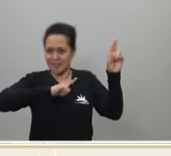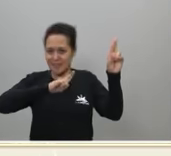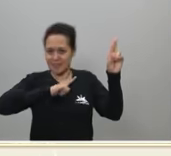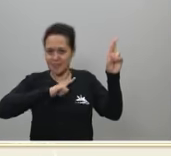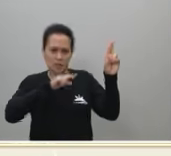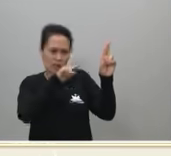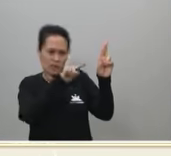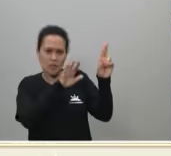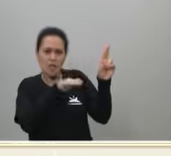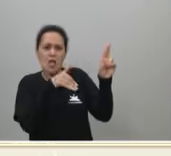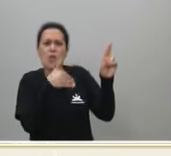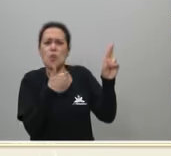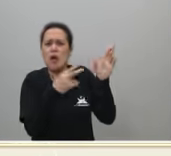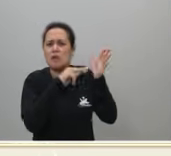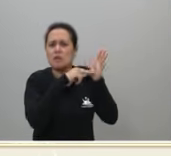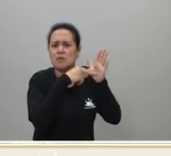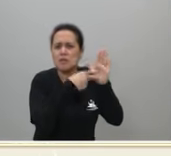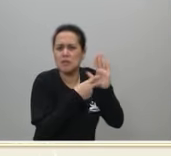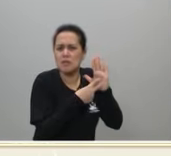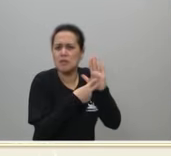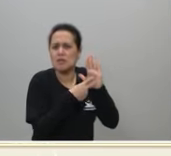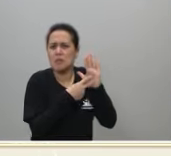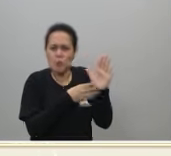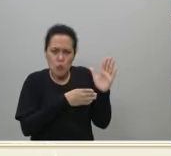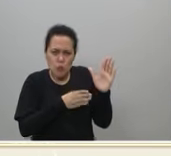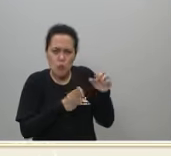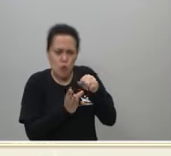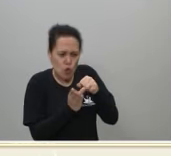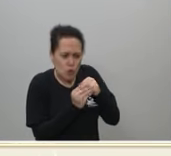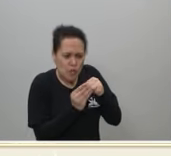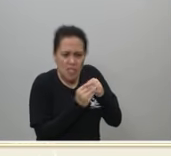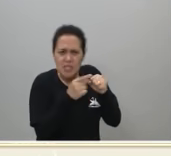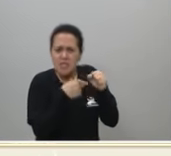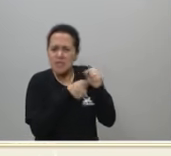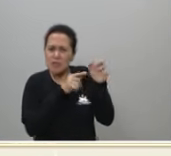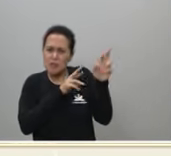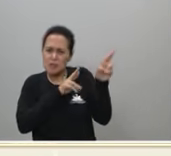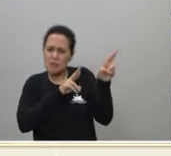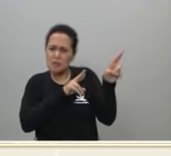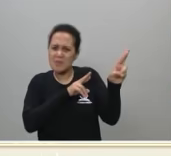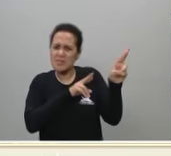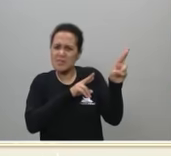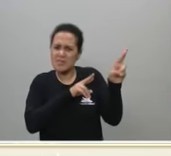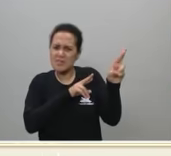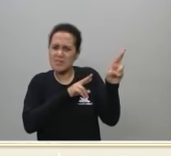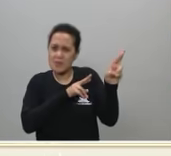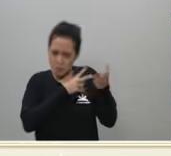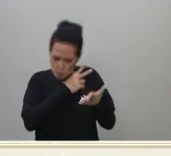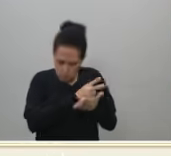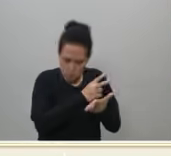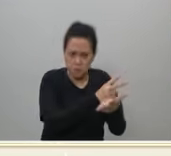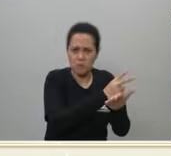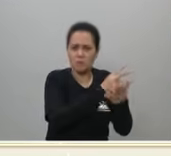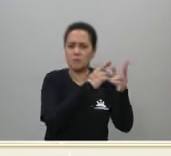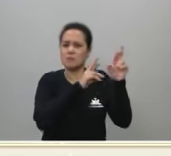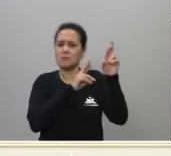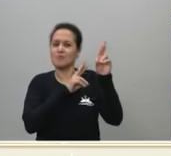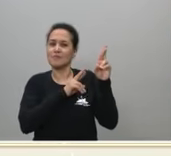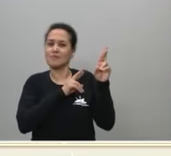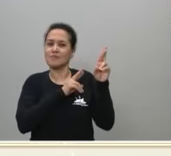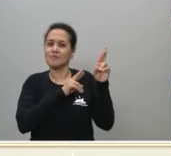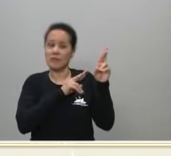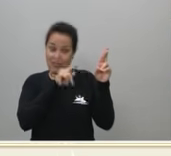dar continuidade na esperança. A teologia, fazer teologia é isso, é você estimular